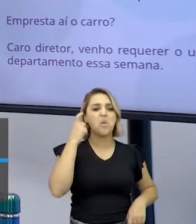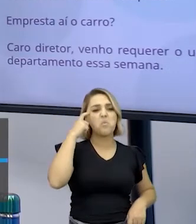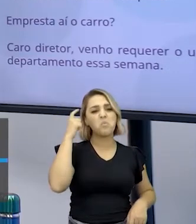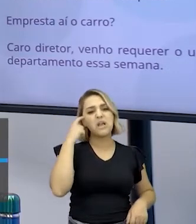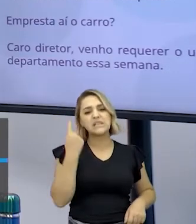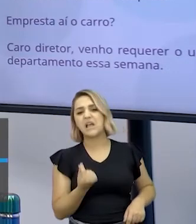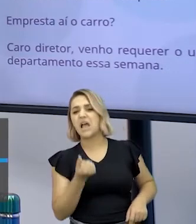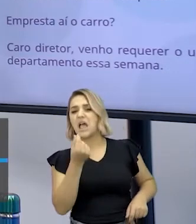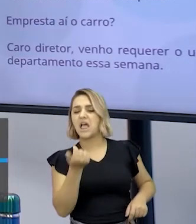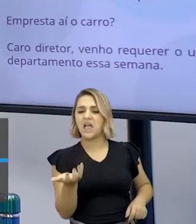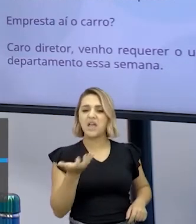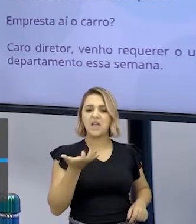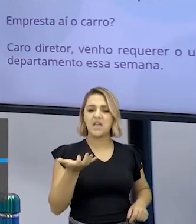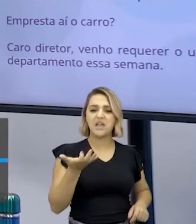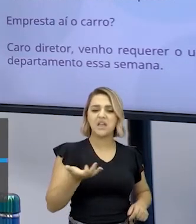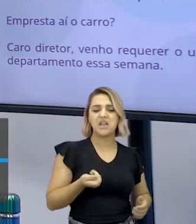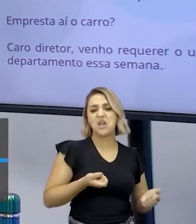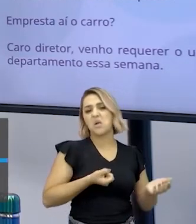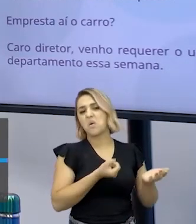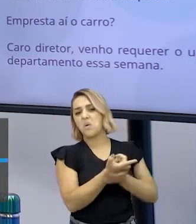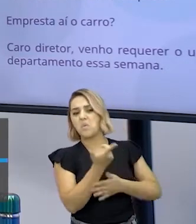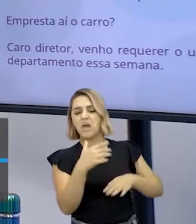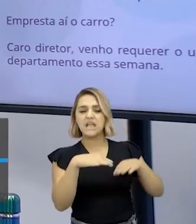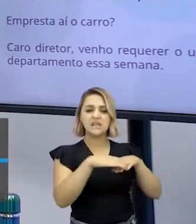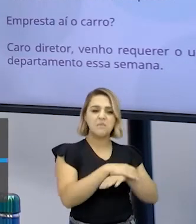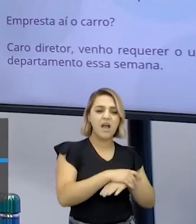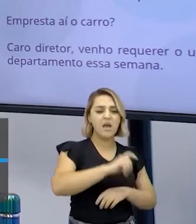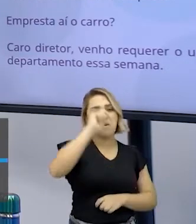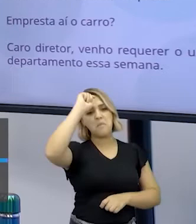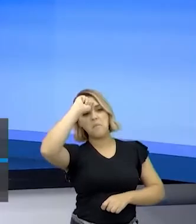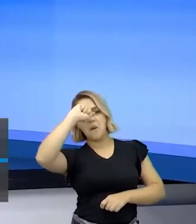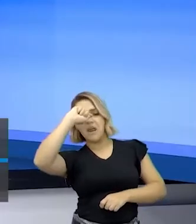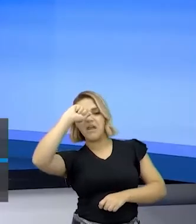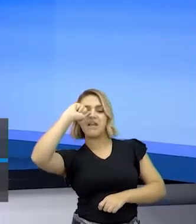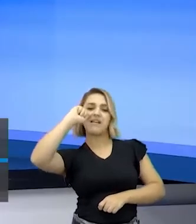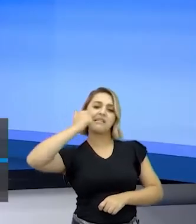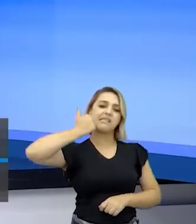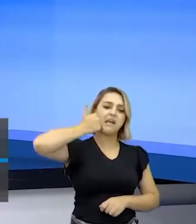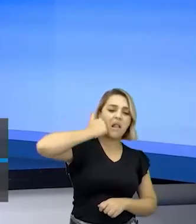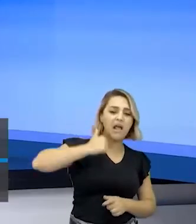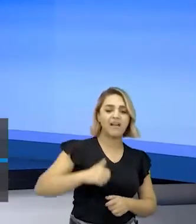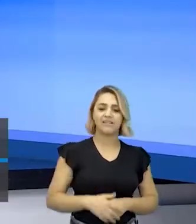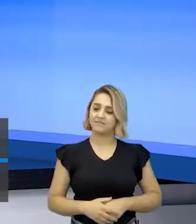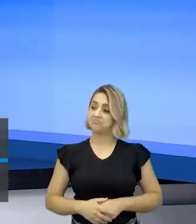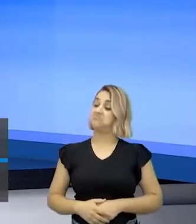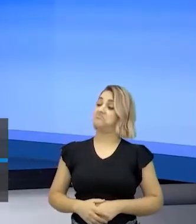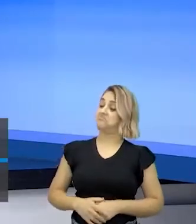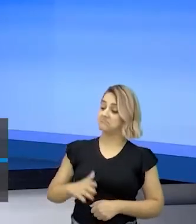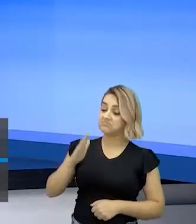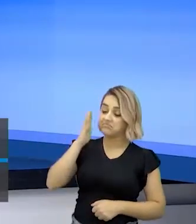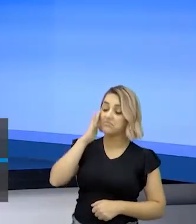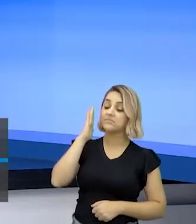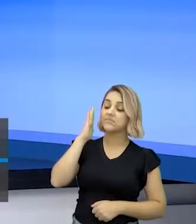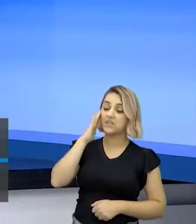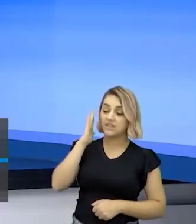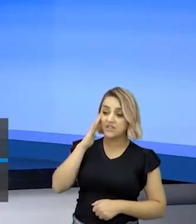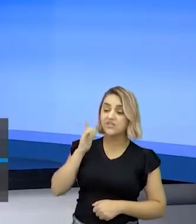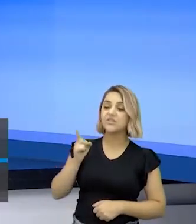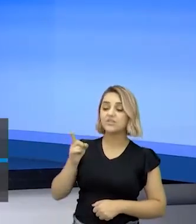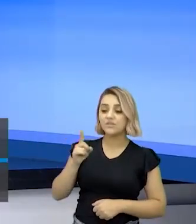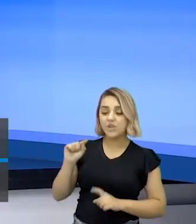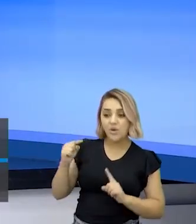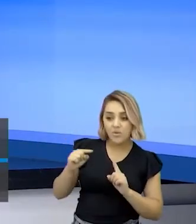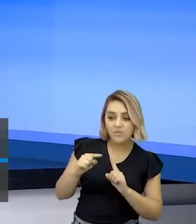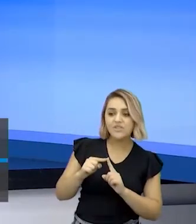uns bote, boné e celular, velho. Entendi. O seu objetivo é a curto prazo.